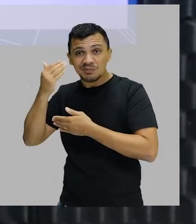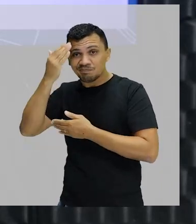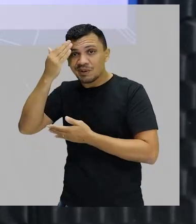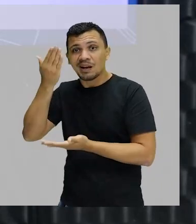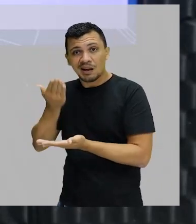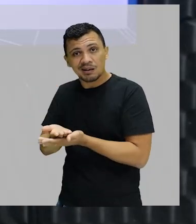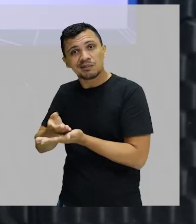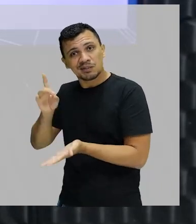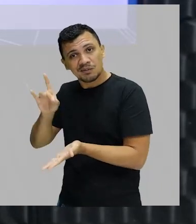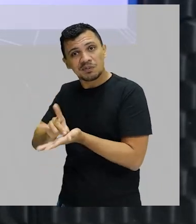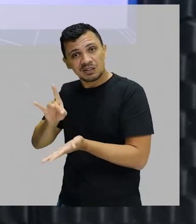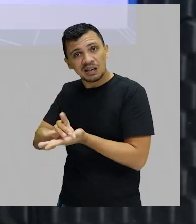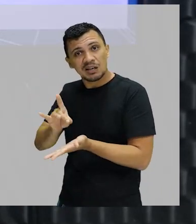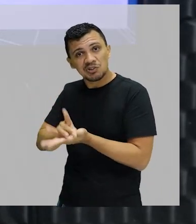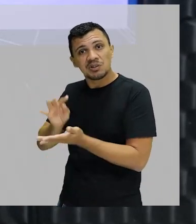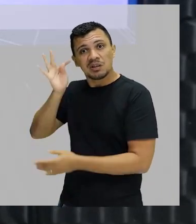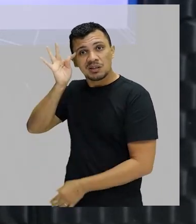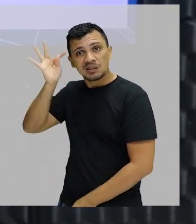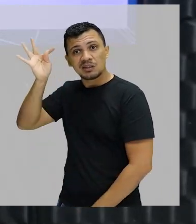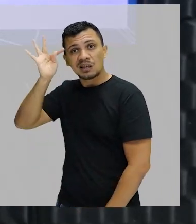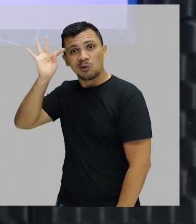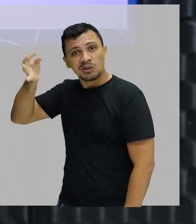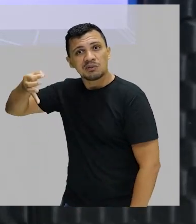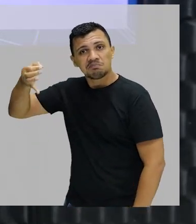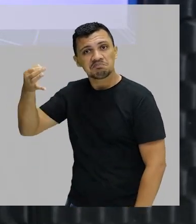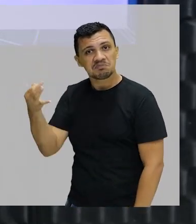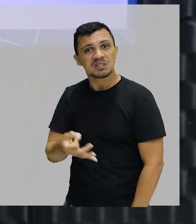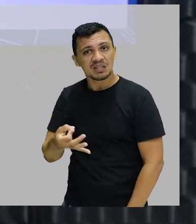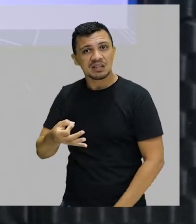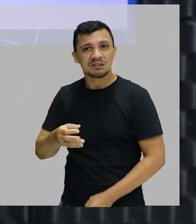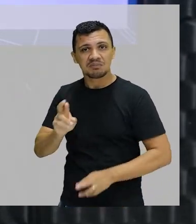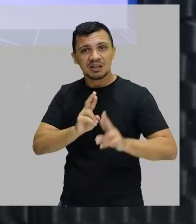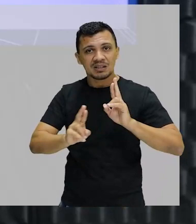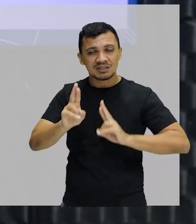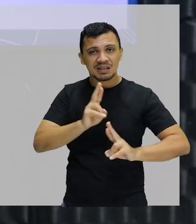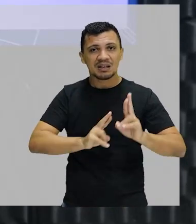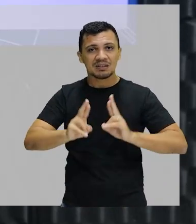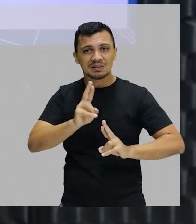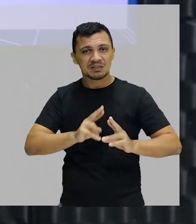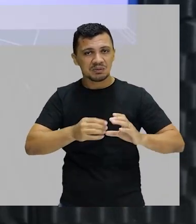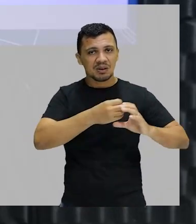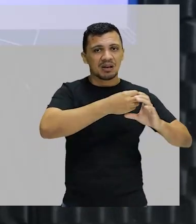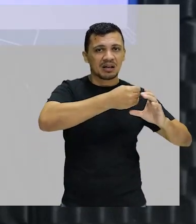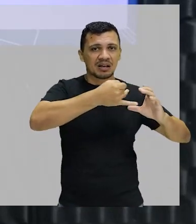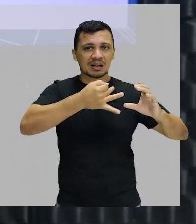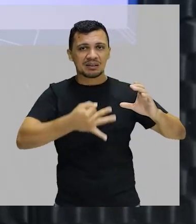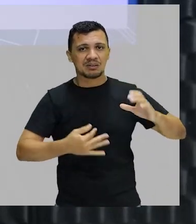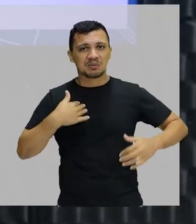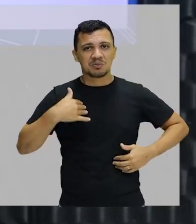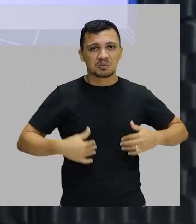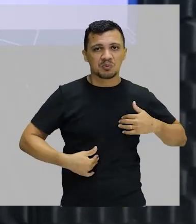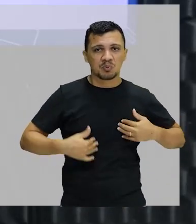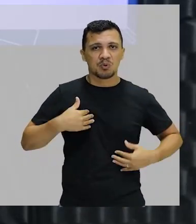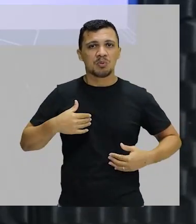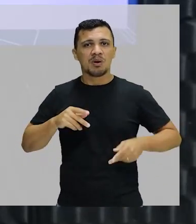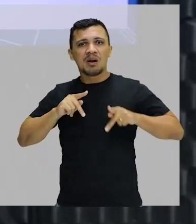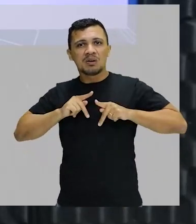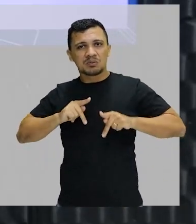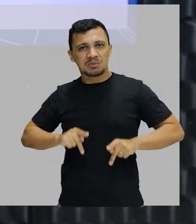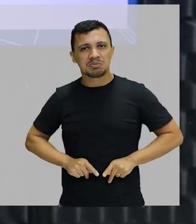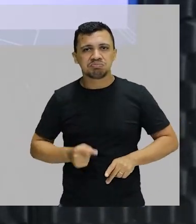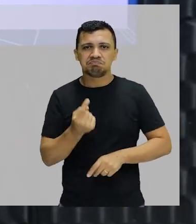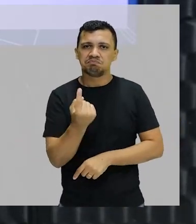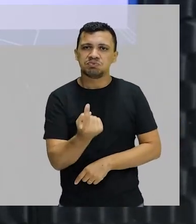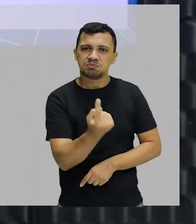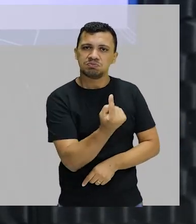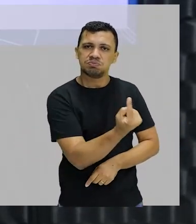que estava correta nessa relação entre raça ou etnia e comportamento dos grupos ou indivíduos, ok? Entre